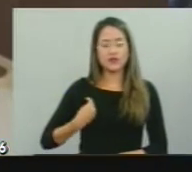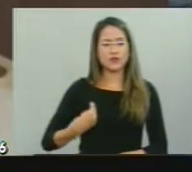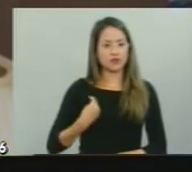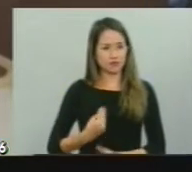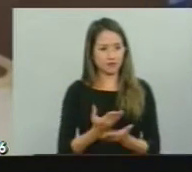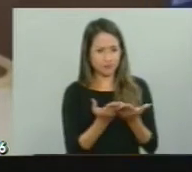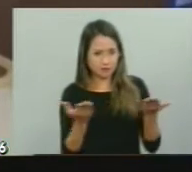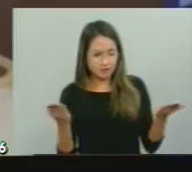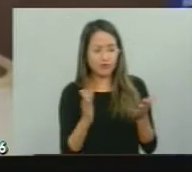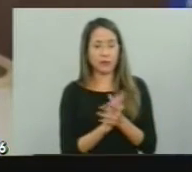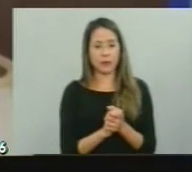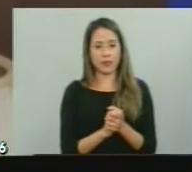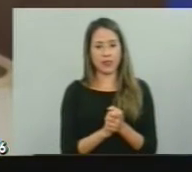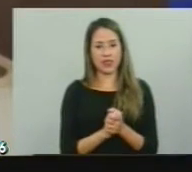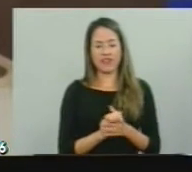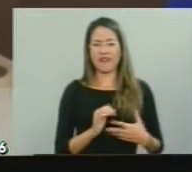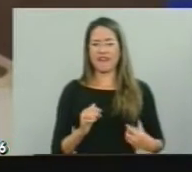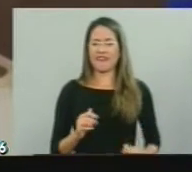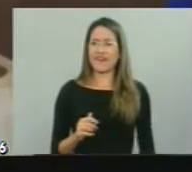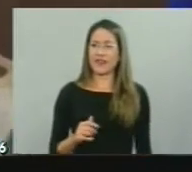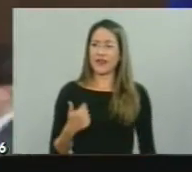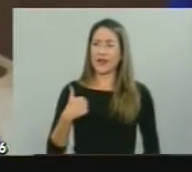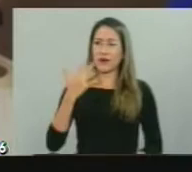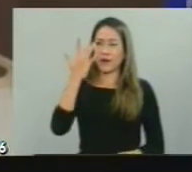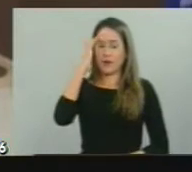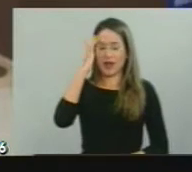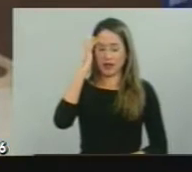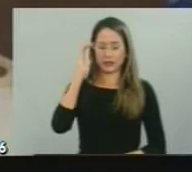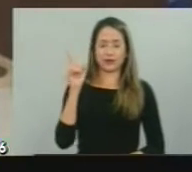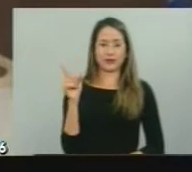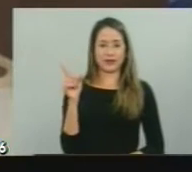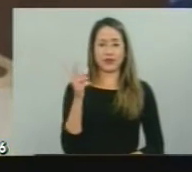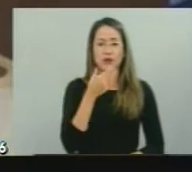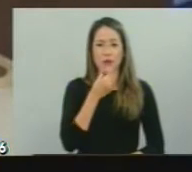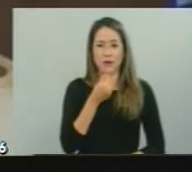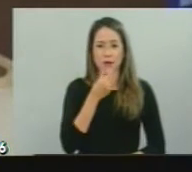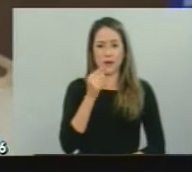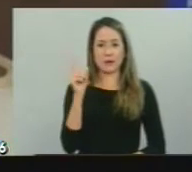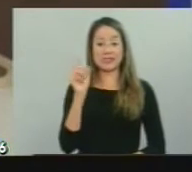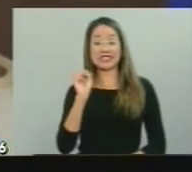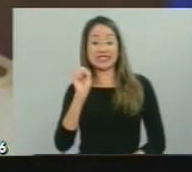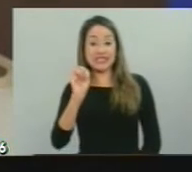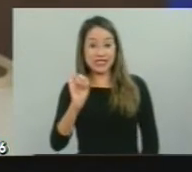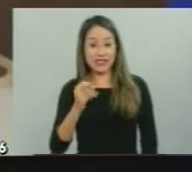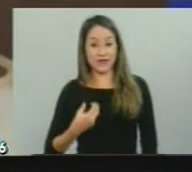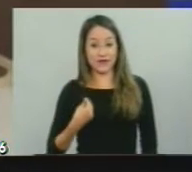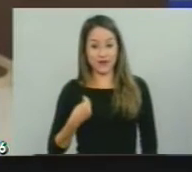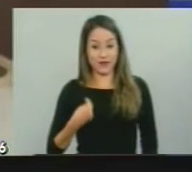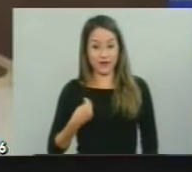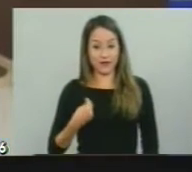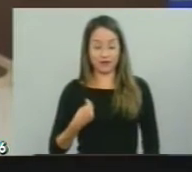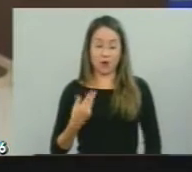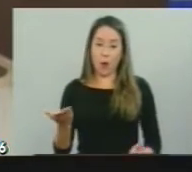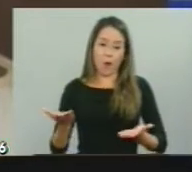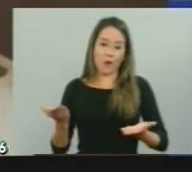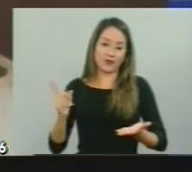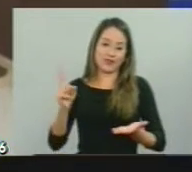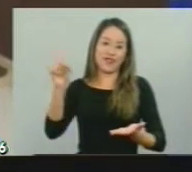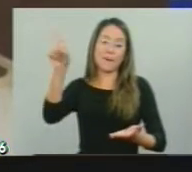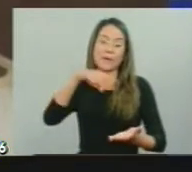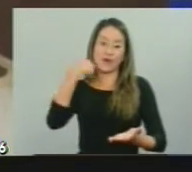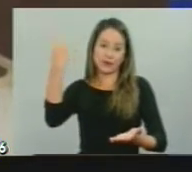essa burguesia educada no Brasil. Pouco provável. Nós temos,